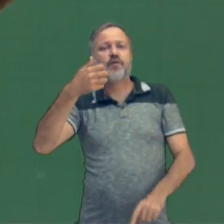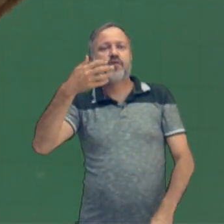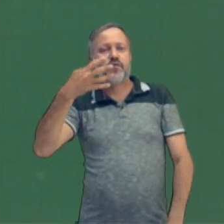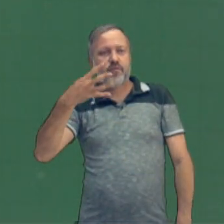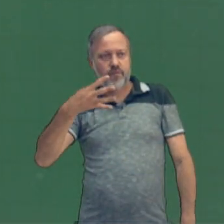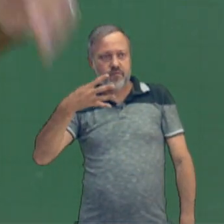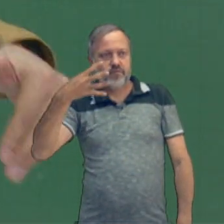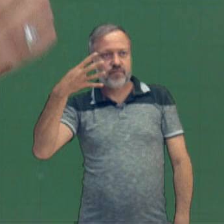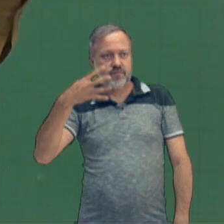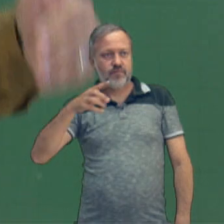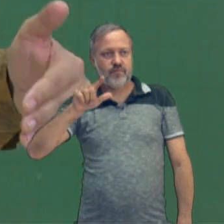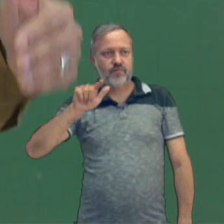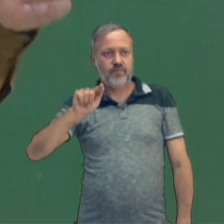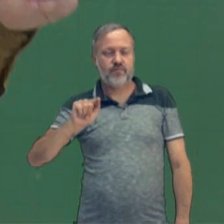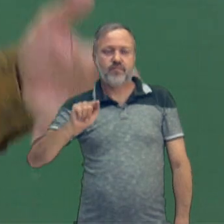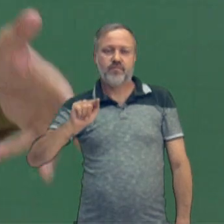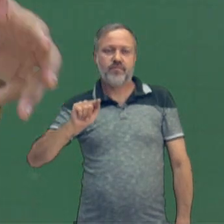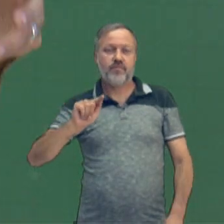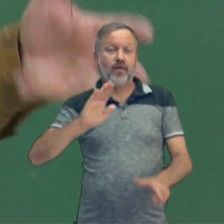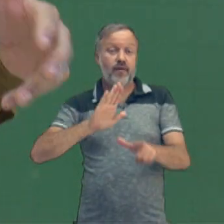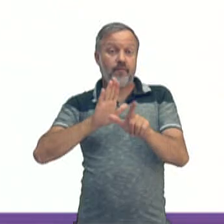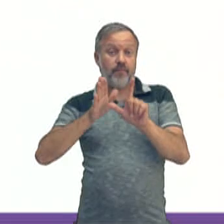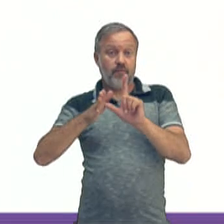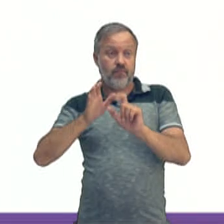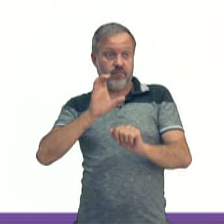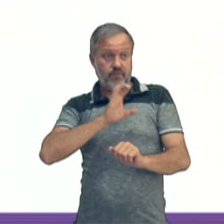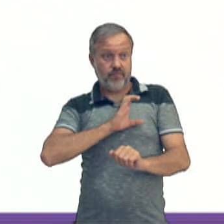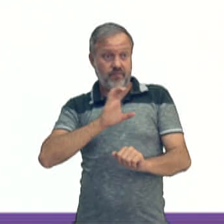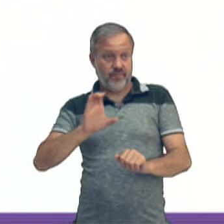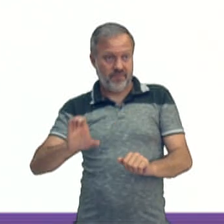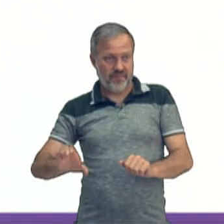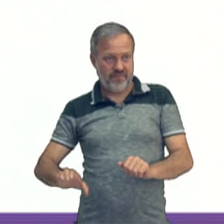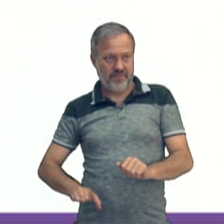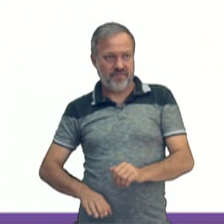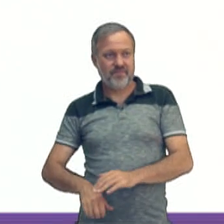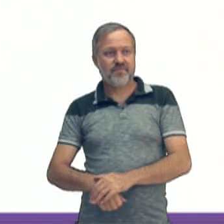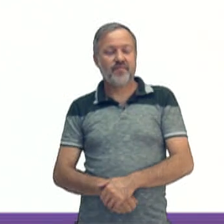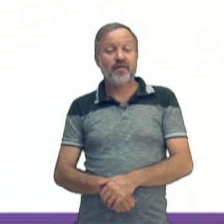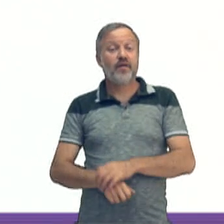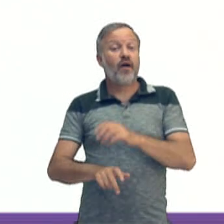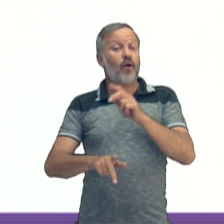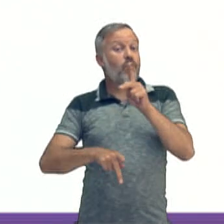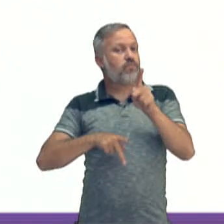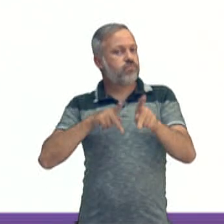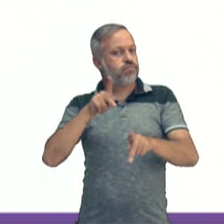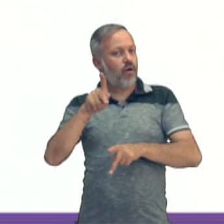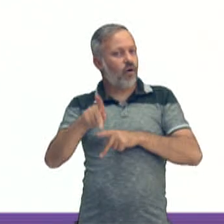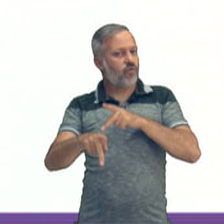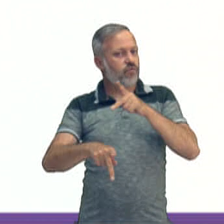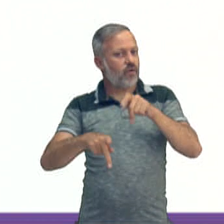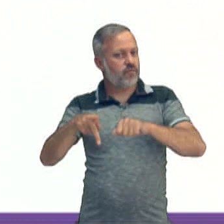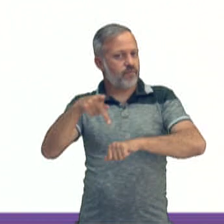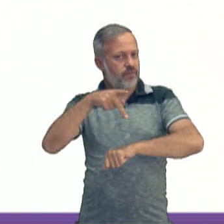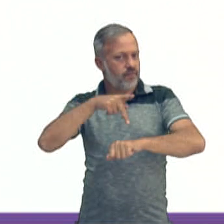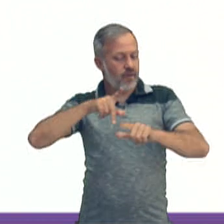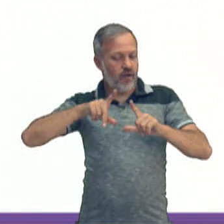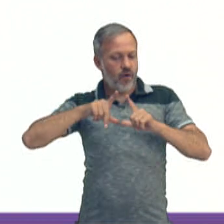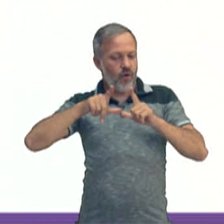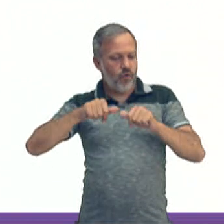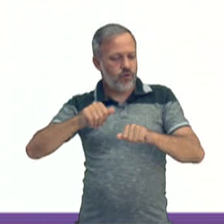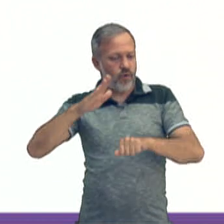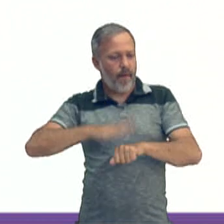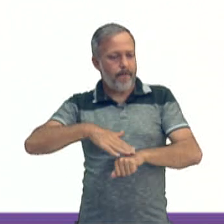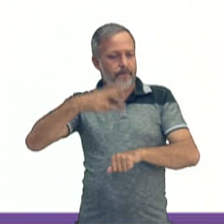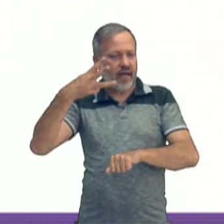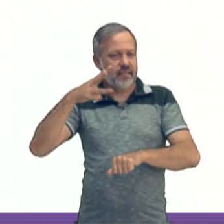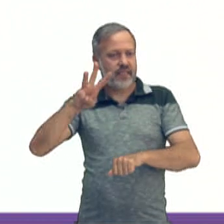de Israel há mais de 3.000 anos, 3 milênios. A partir então deste calendário, eles têm marcado as